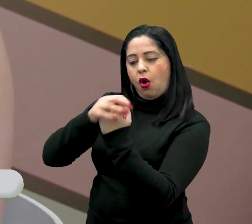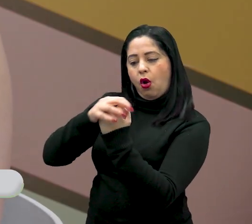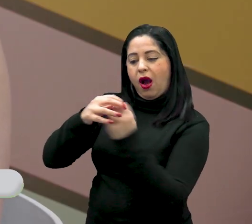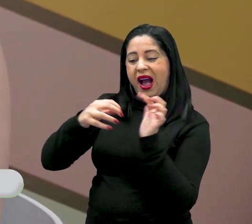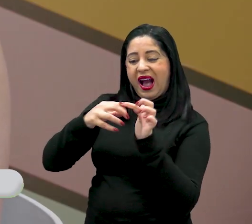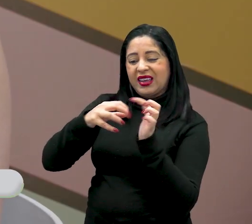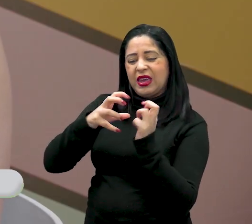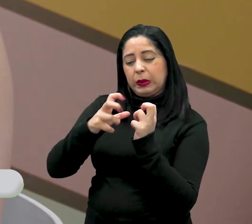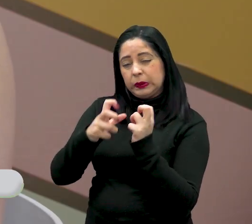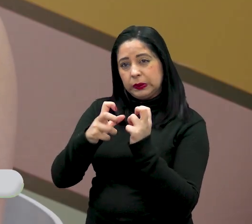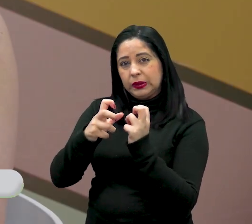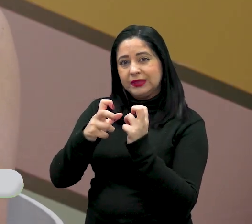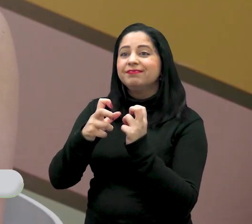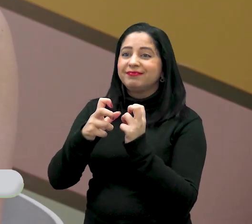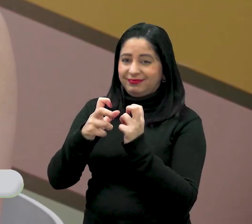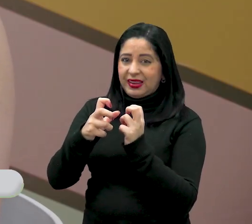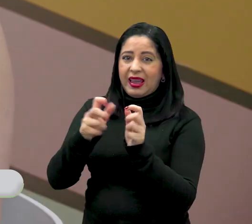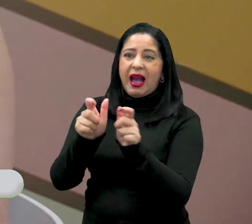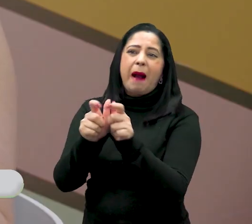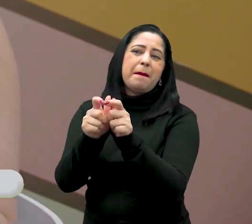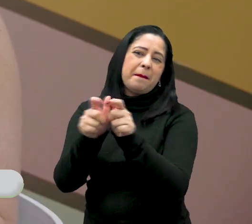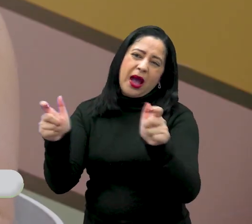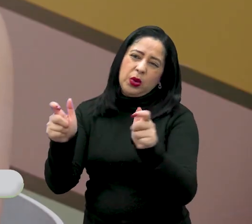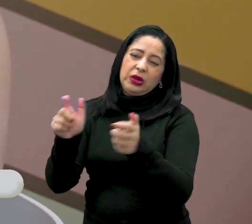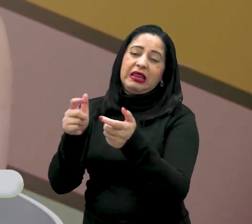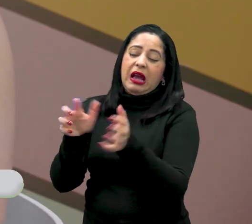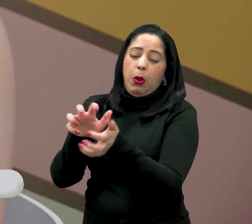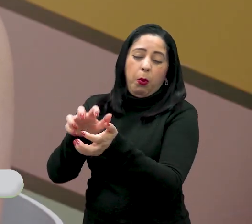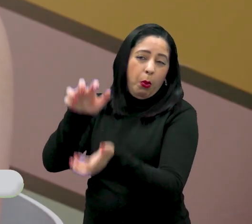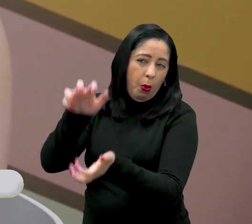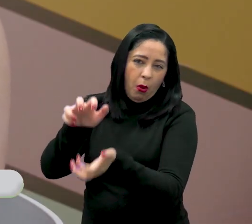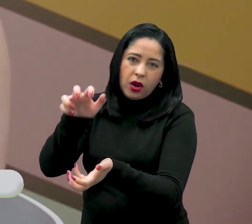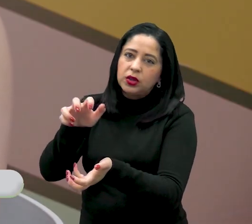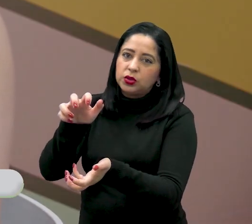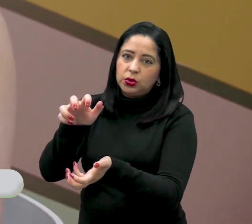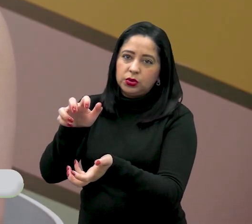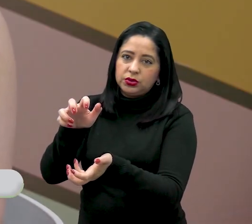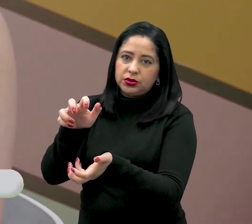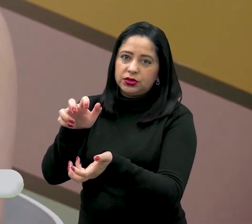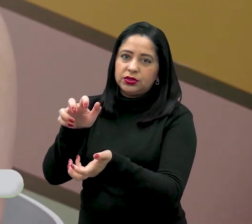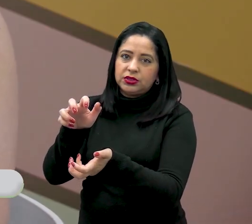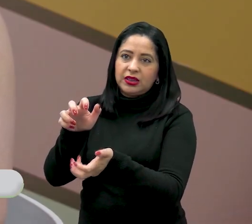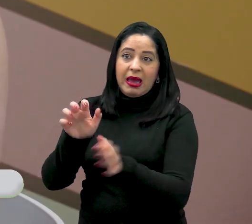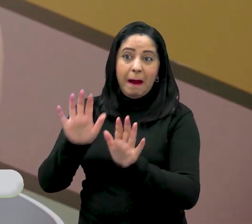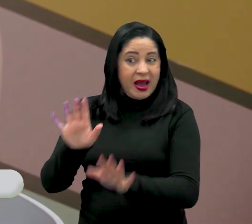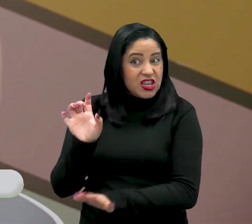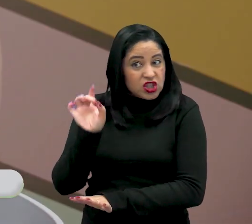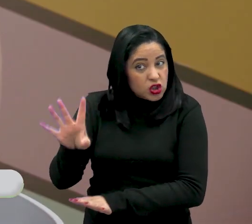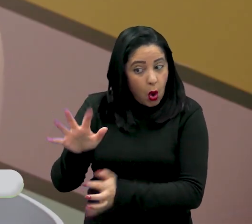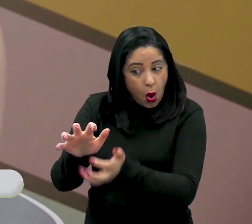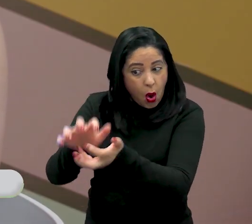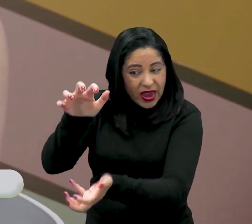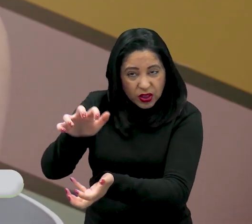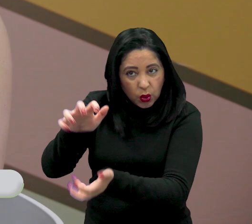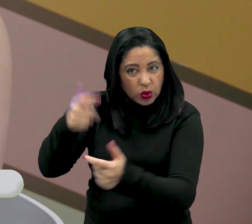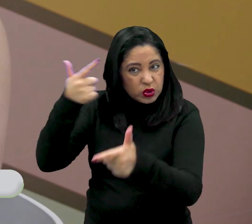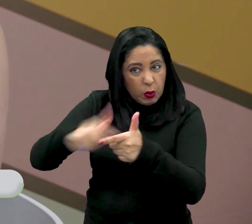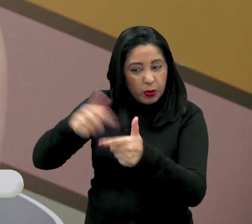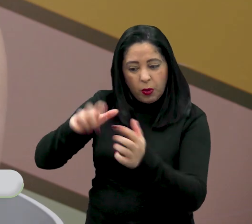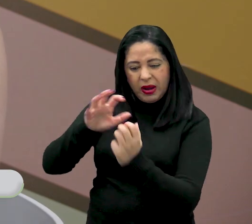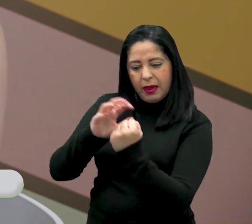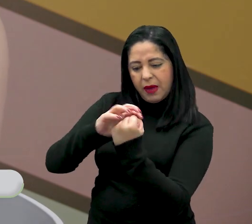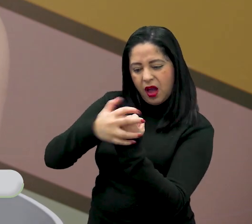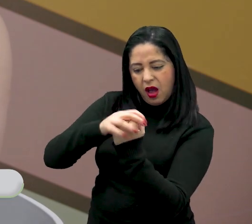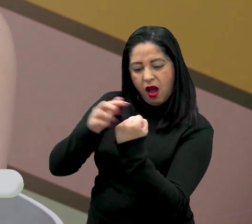desgaste da cartilagem em si é mais comum com o envelhecimento, mas não é só o idoso que tem problema